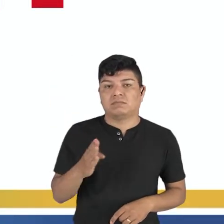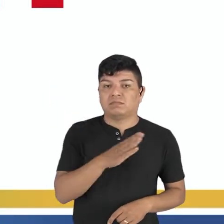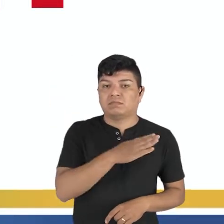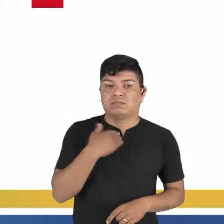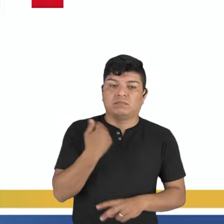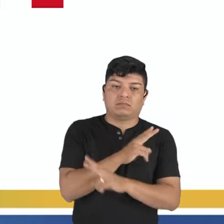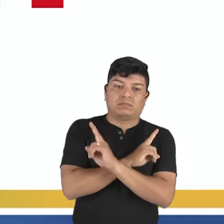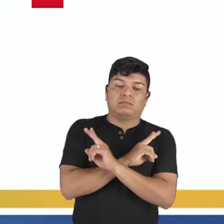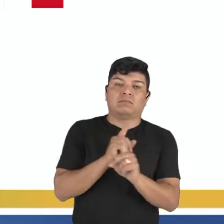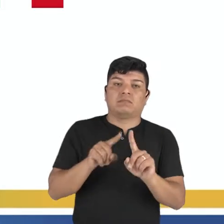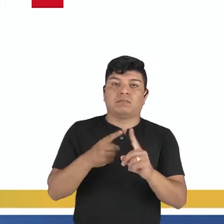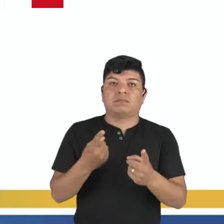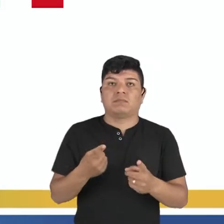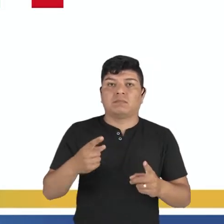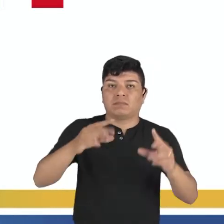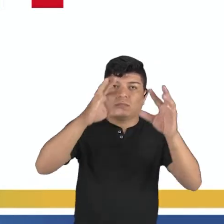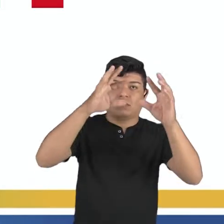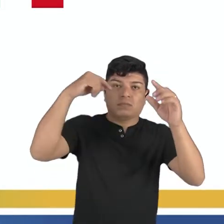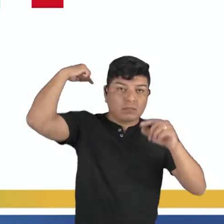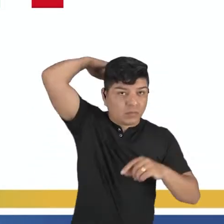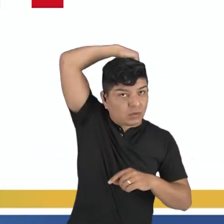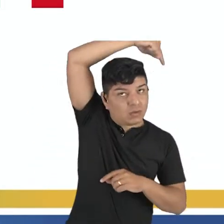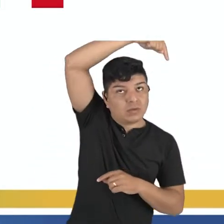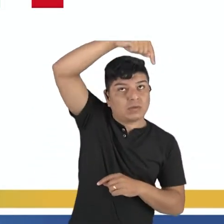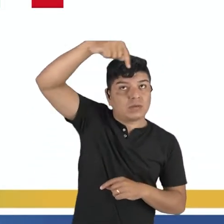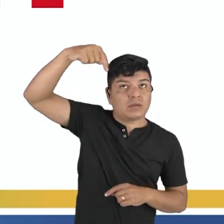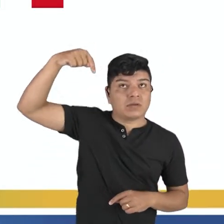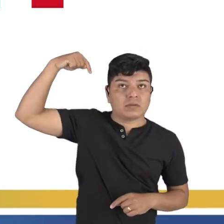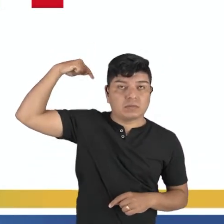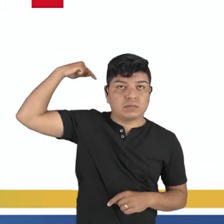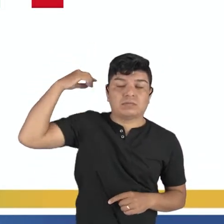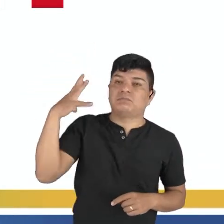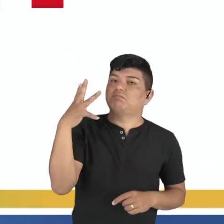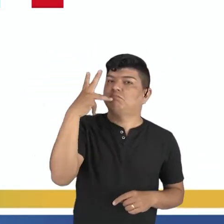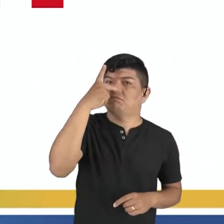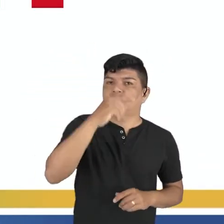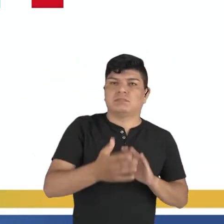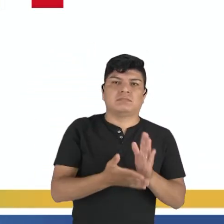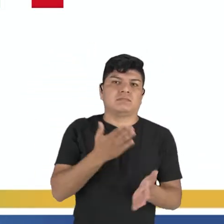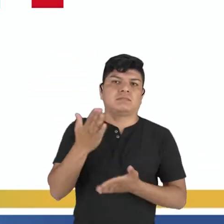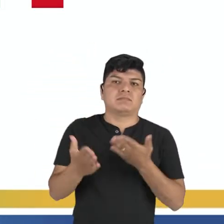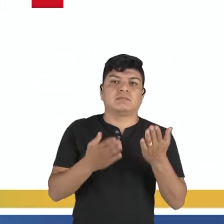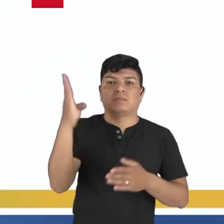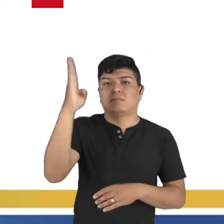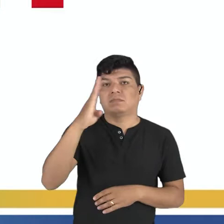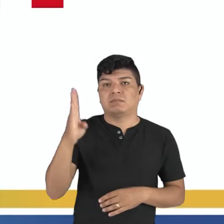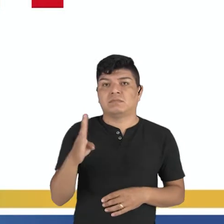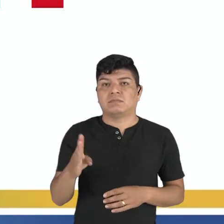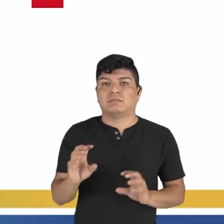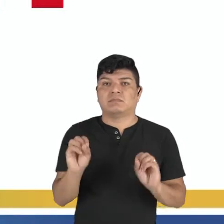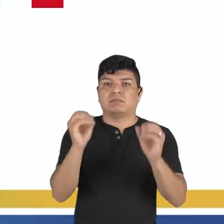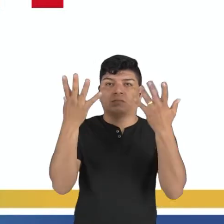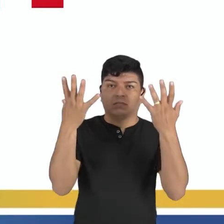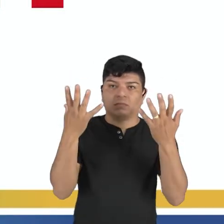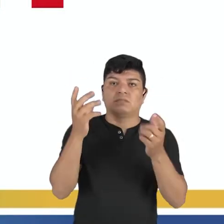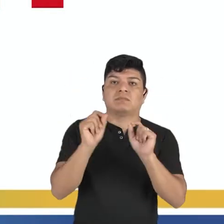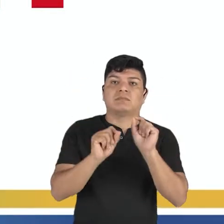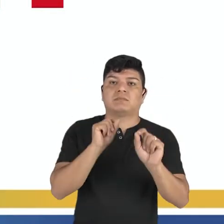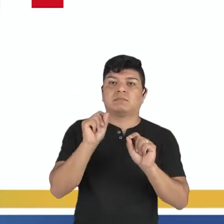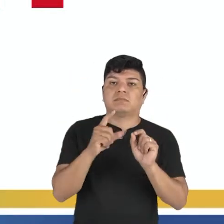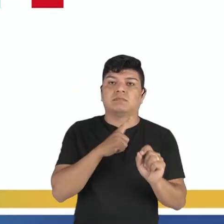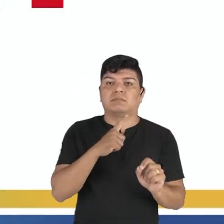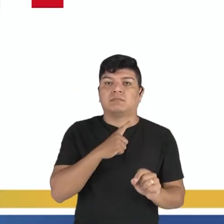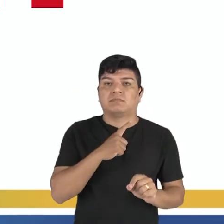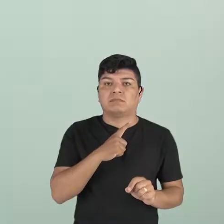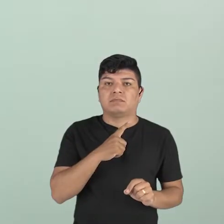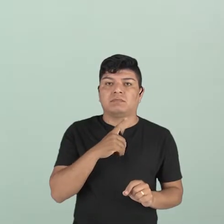mas no México, essa tradição ela é linda e maravilhosa, porque assim, enquanto que no Brasil se comemora, né, ou se